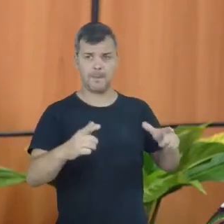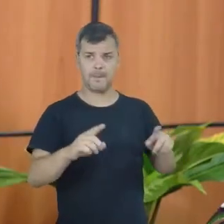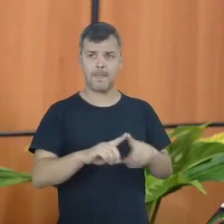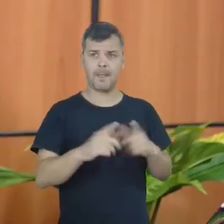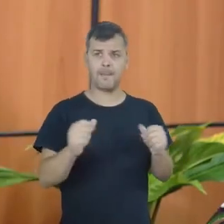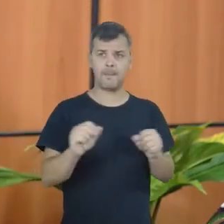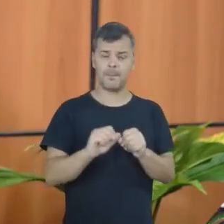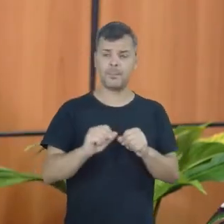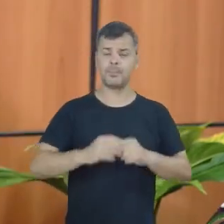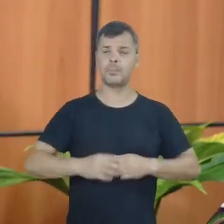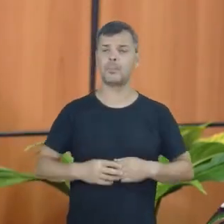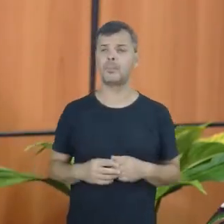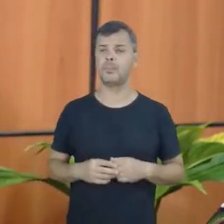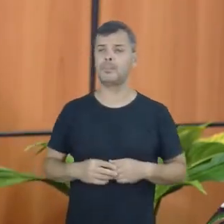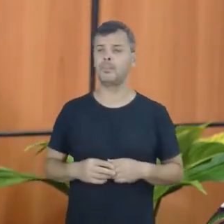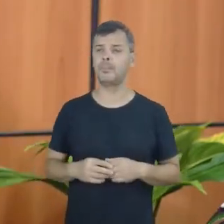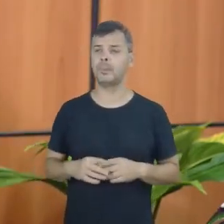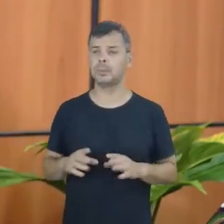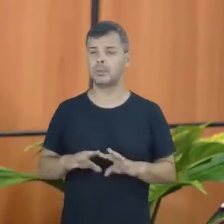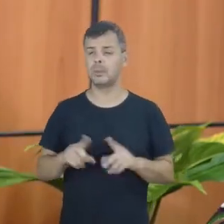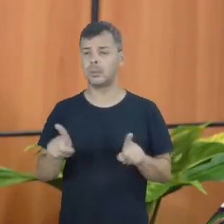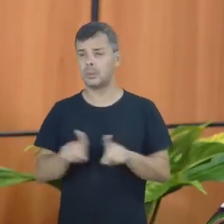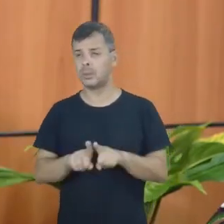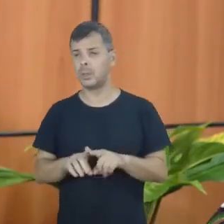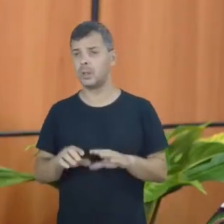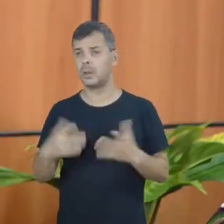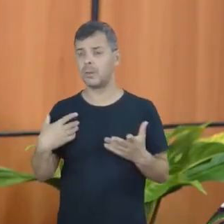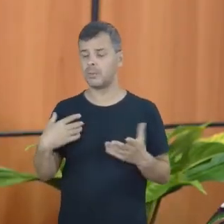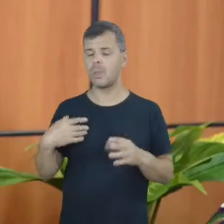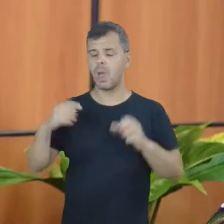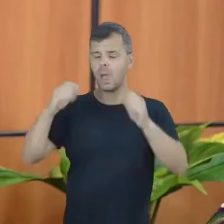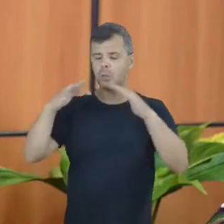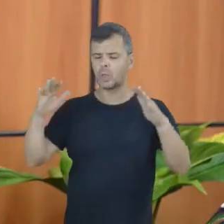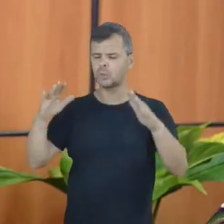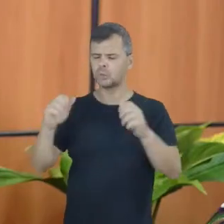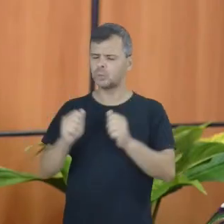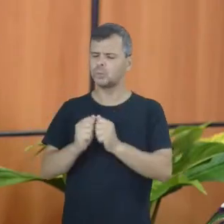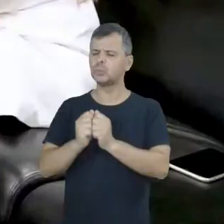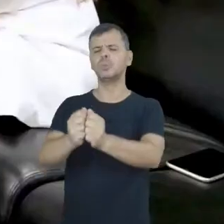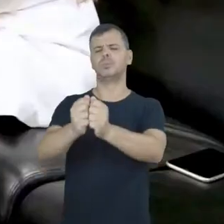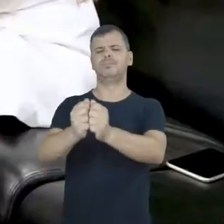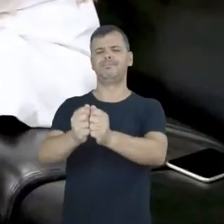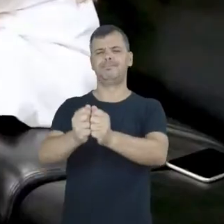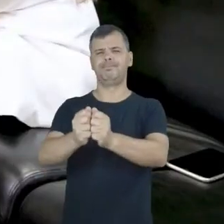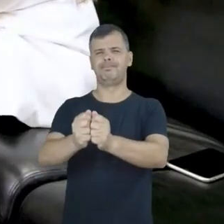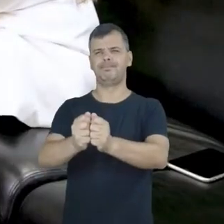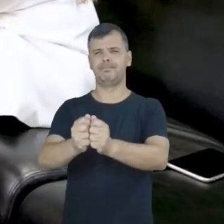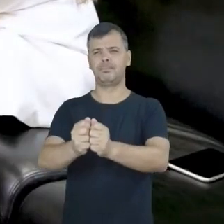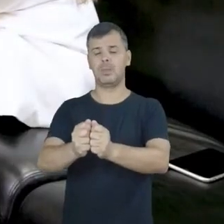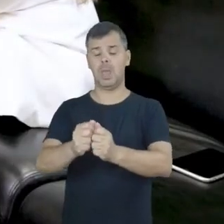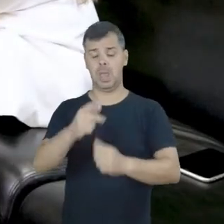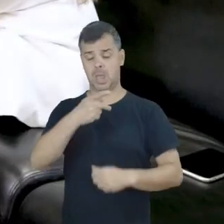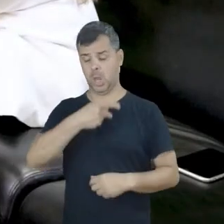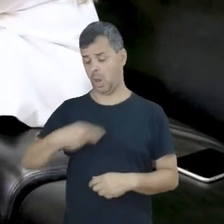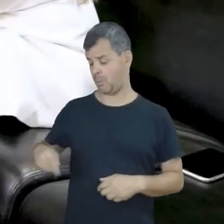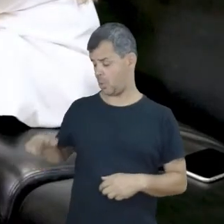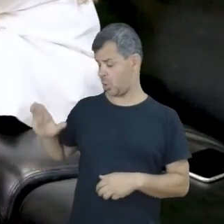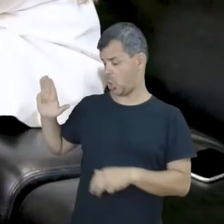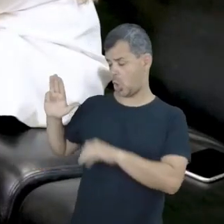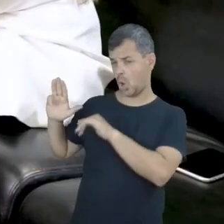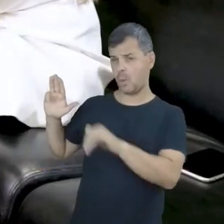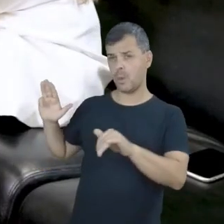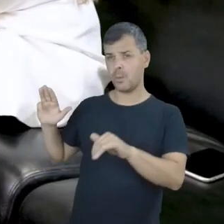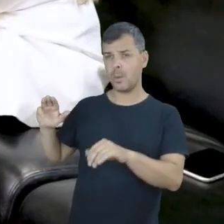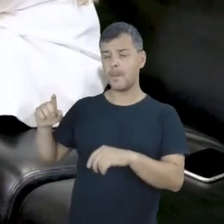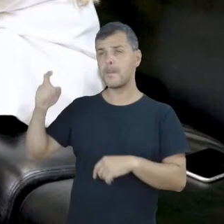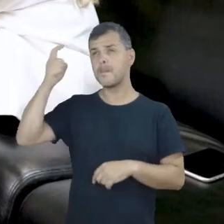os microempreendedores, de forma também a sonharmos juntos, vamos sonhar junto. O presidente Lula nos convoca, nos lidera